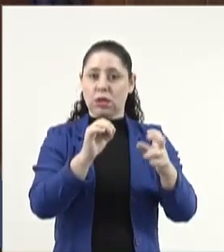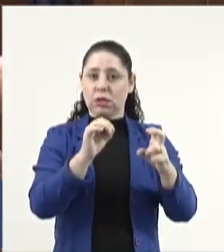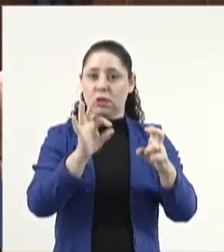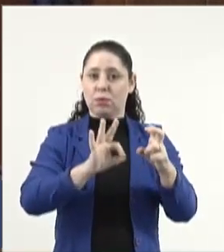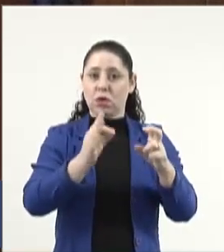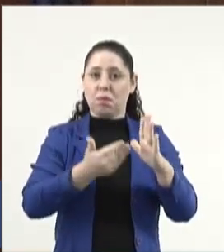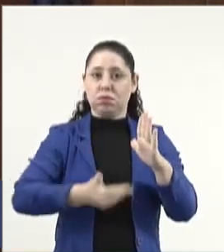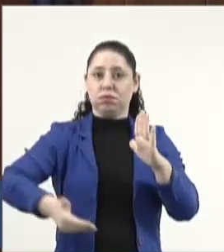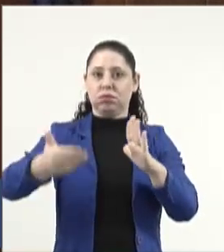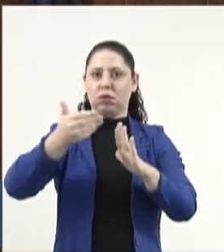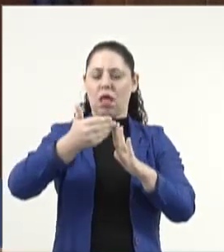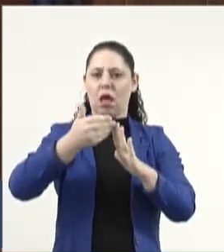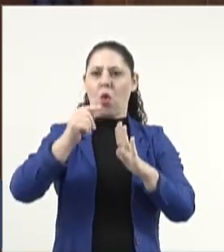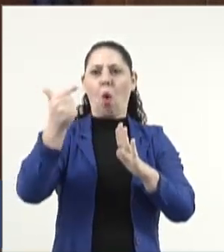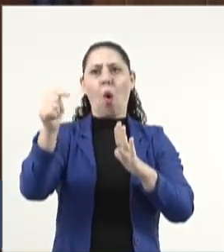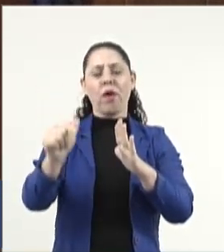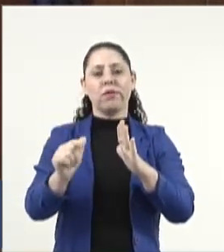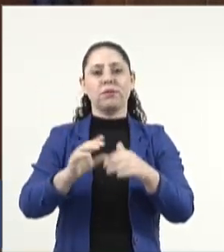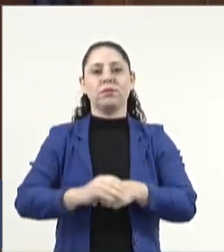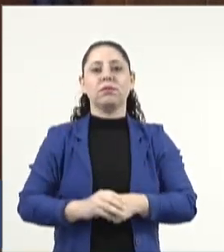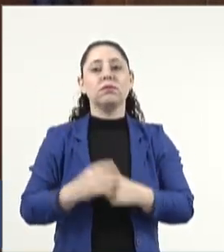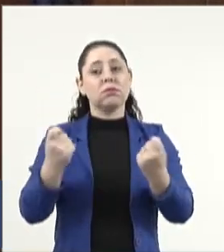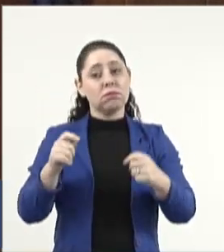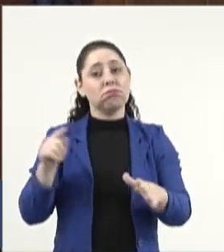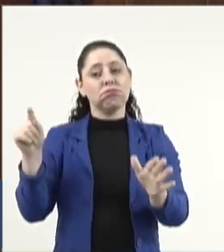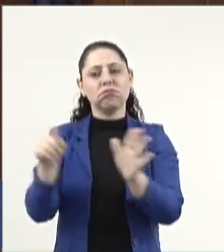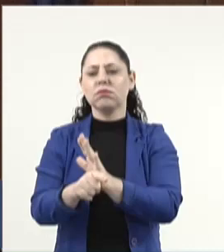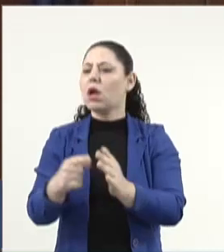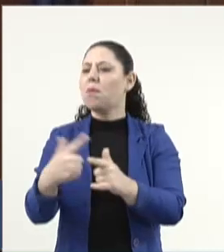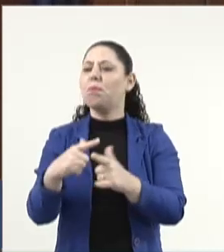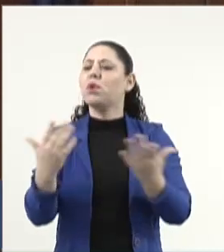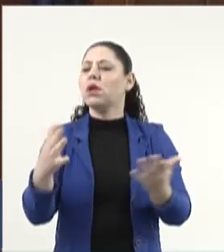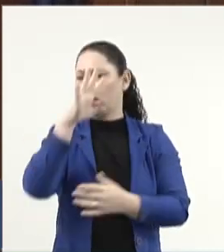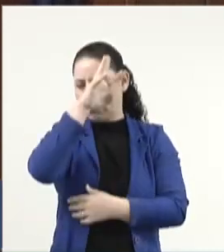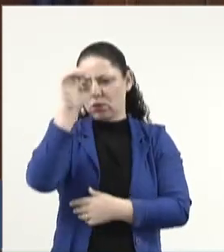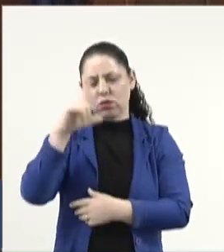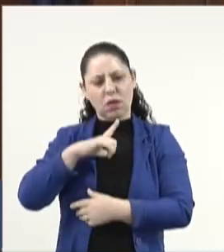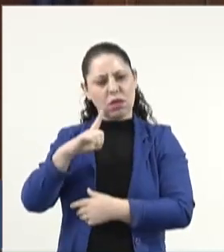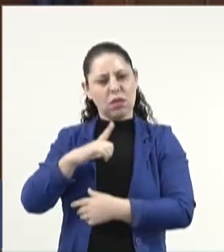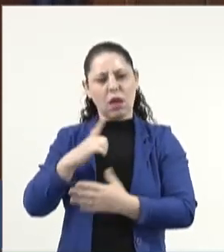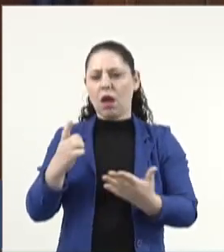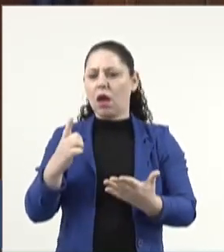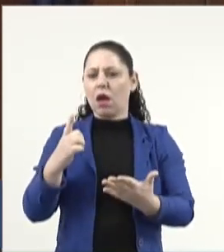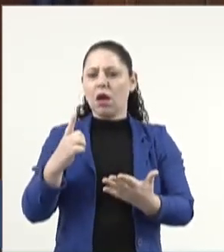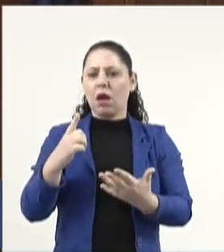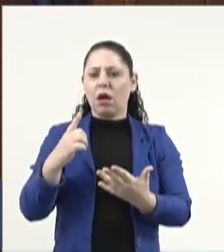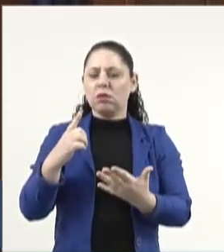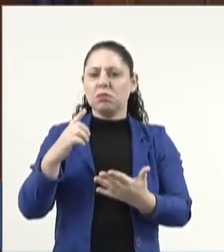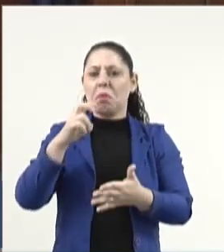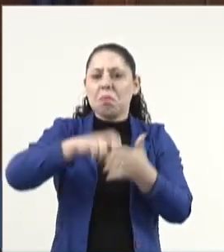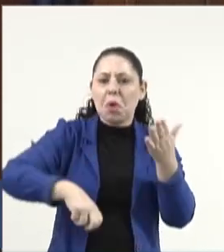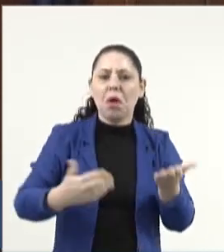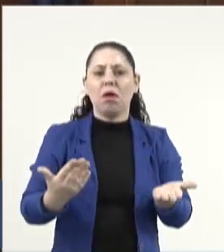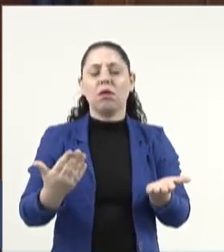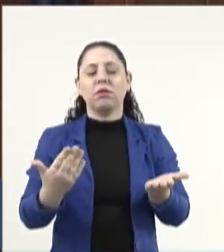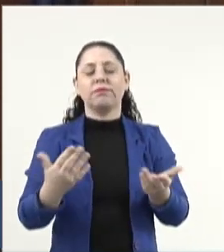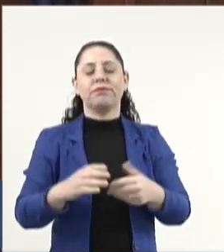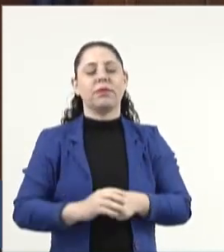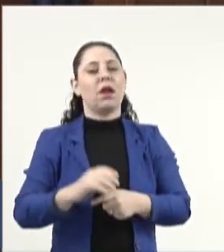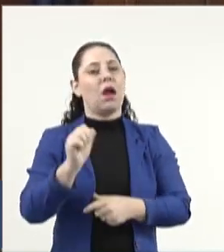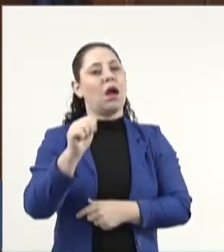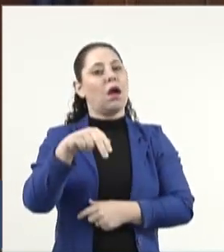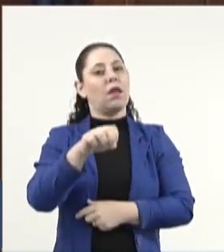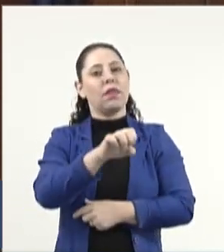15% acima. Então, nós precisamos questionar isso, né? Por que o Mato Grosso do Sul está sendo penalizado dessa forma? E a ANEEL, como